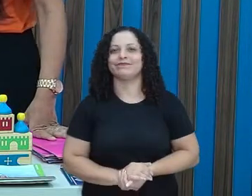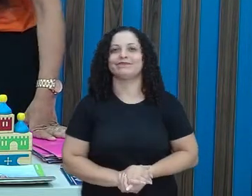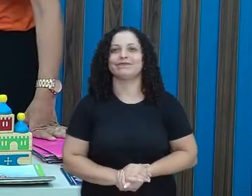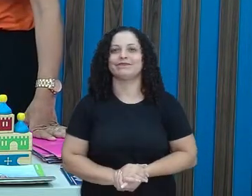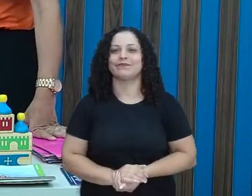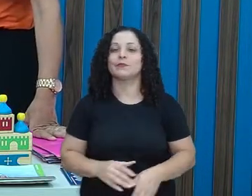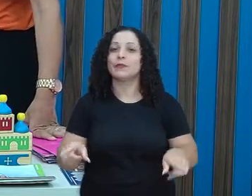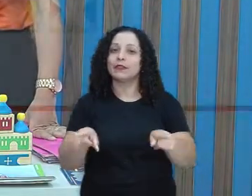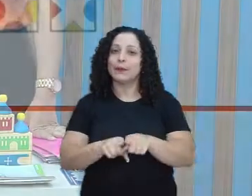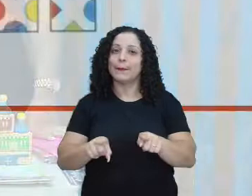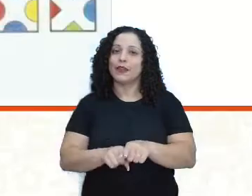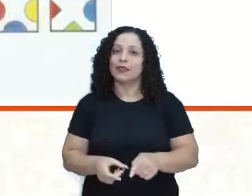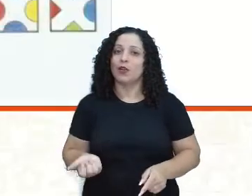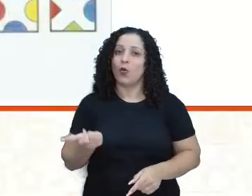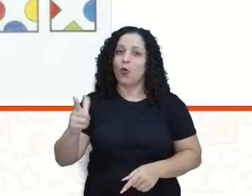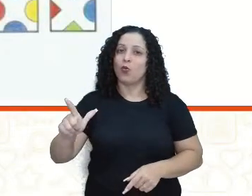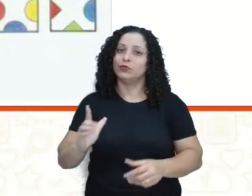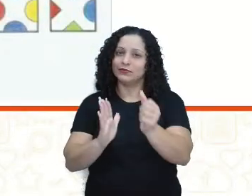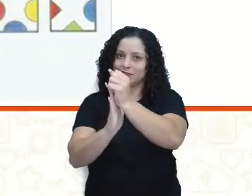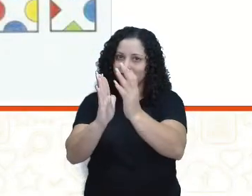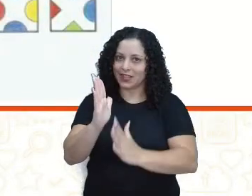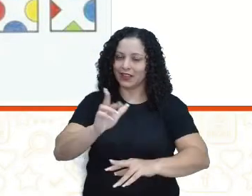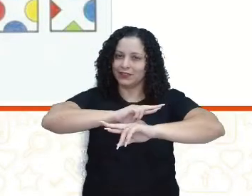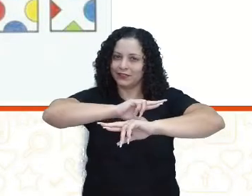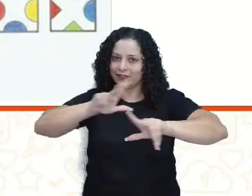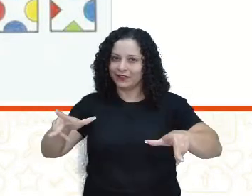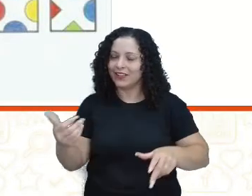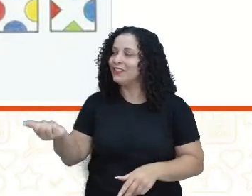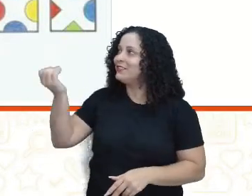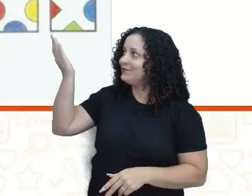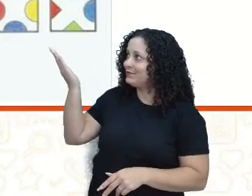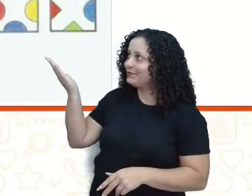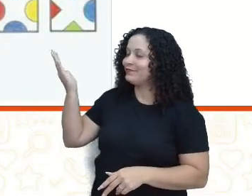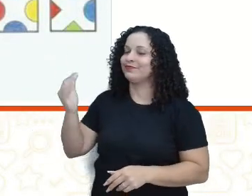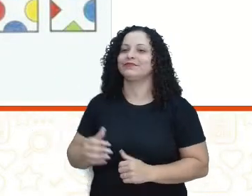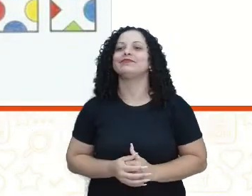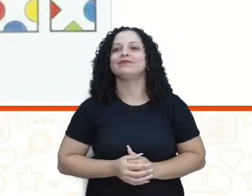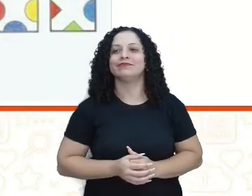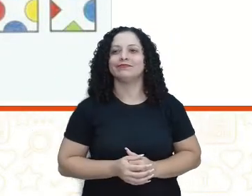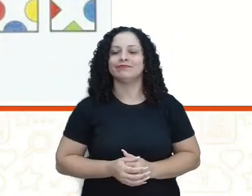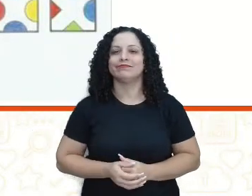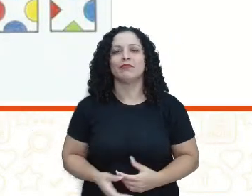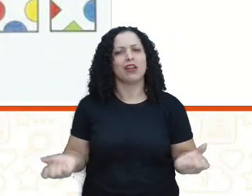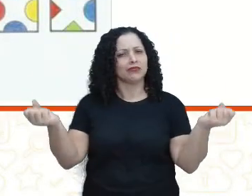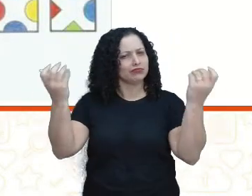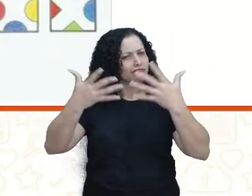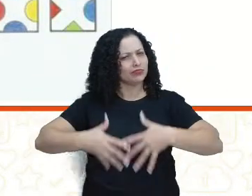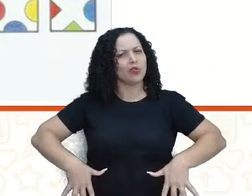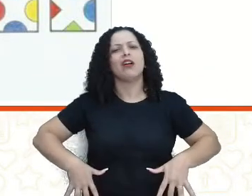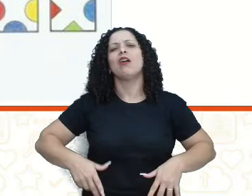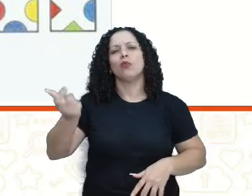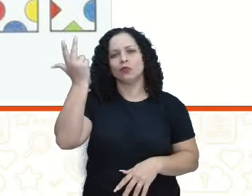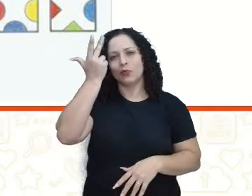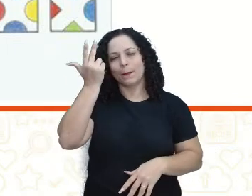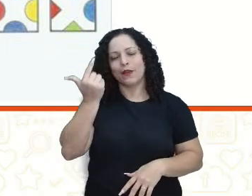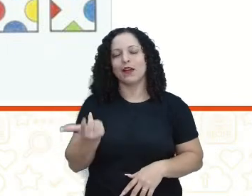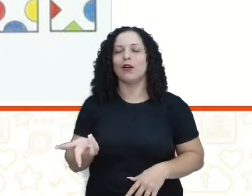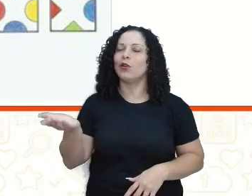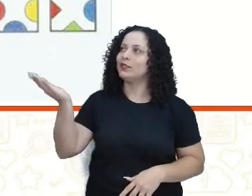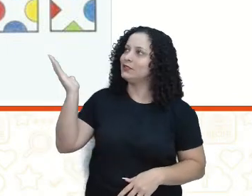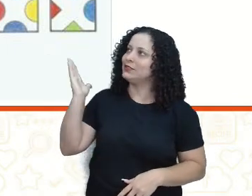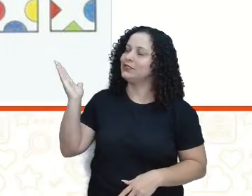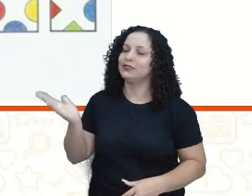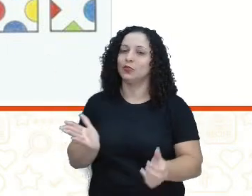Outra possibilidade de atividade, vejam que eu trouxe atividade numa configuração tradicional, né? A gente não está trabalhando